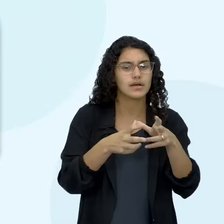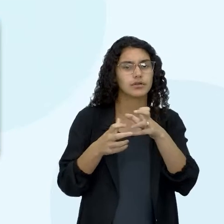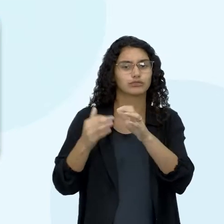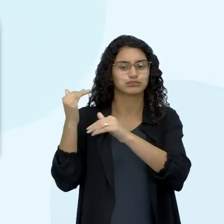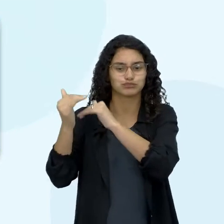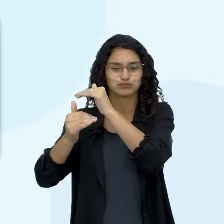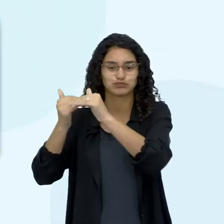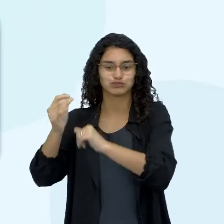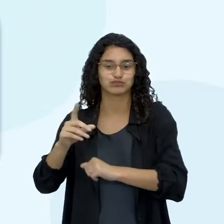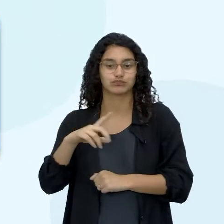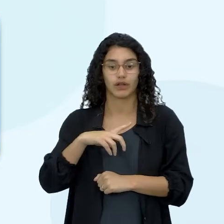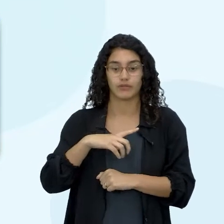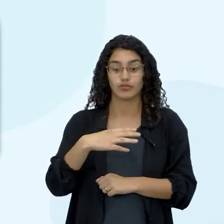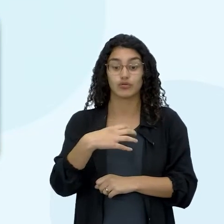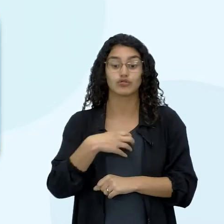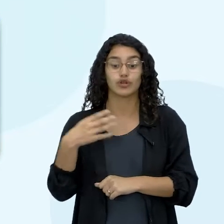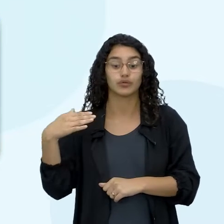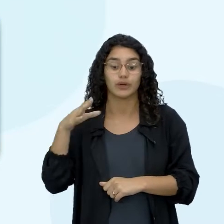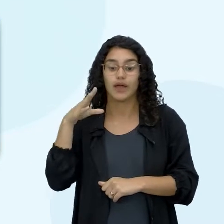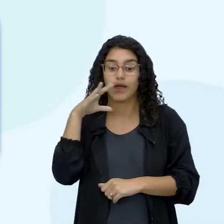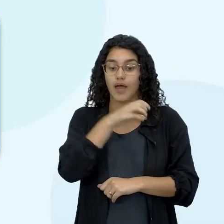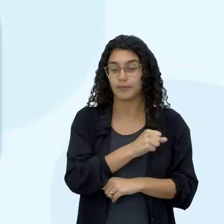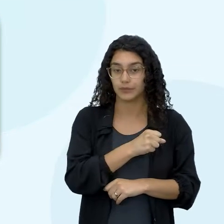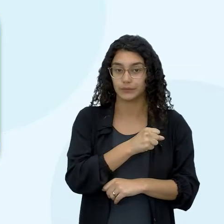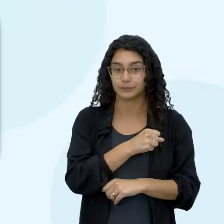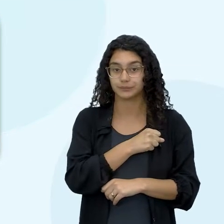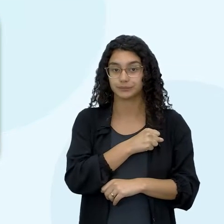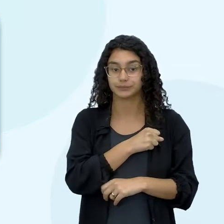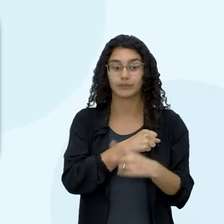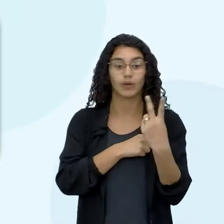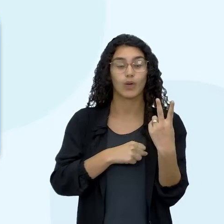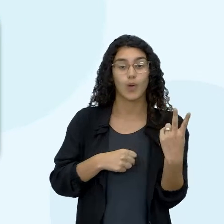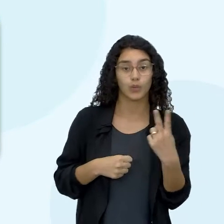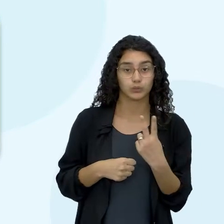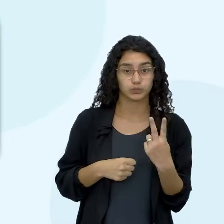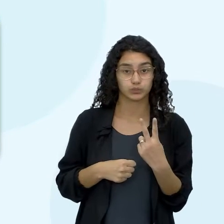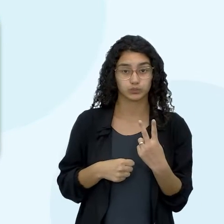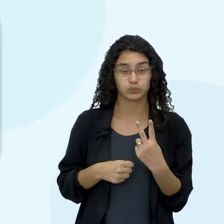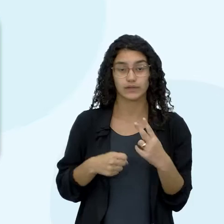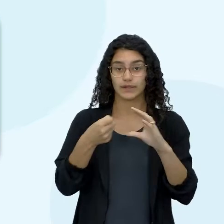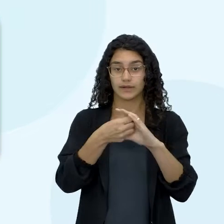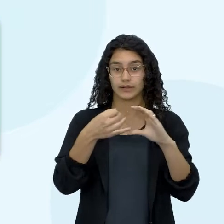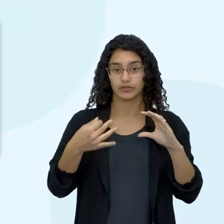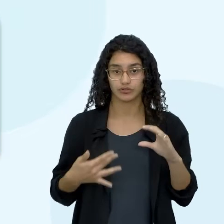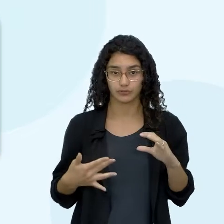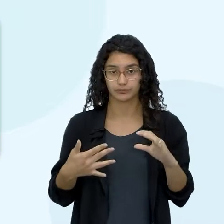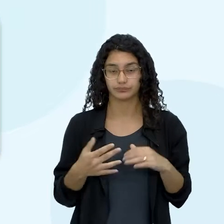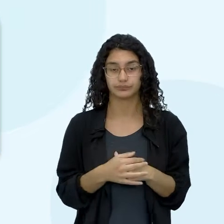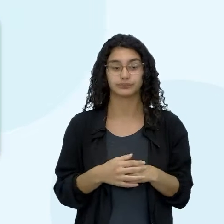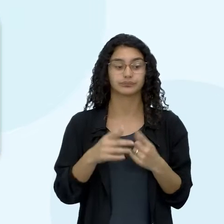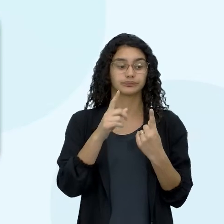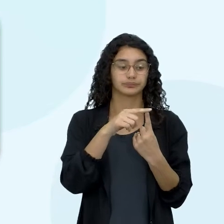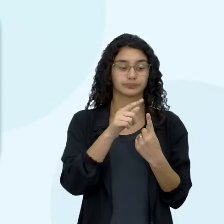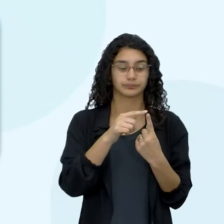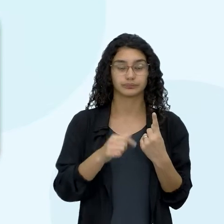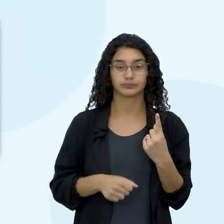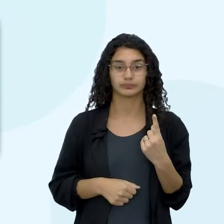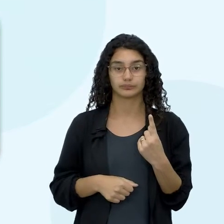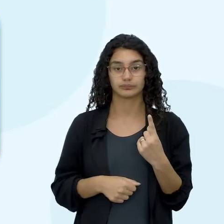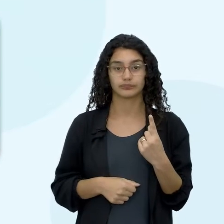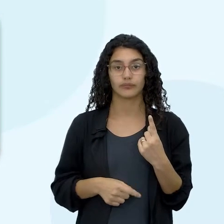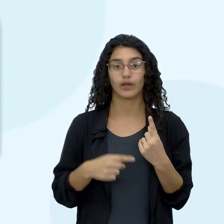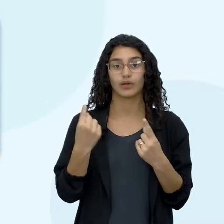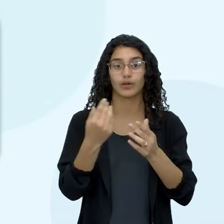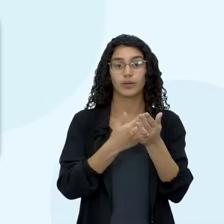desse processo de uma forma mais rápida com duas características. A primeira, a